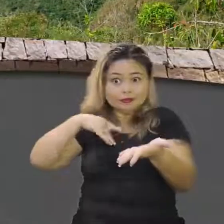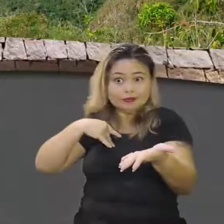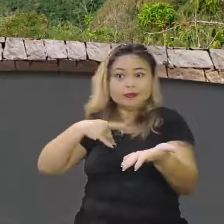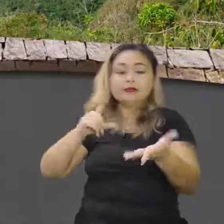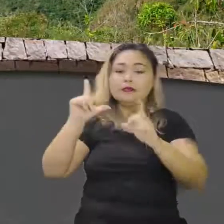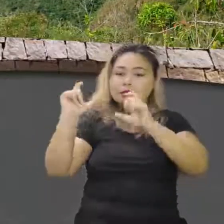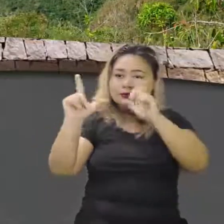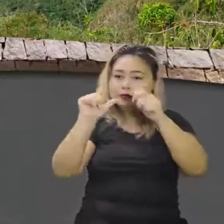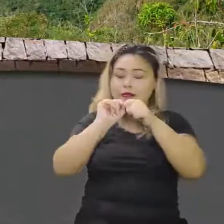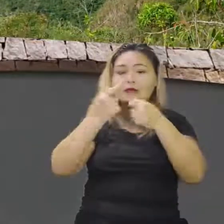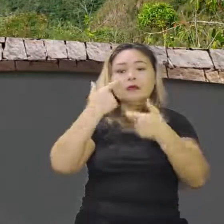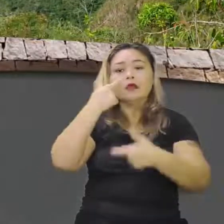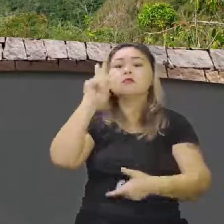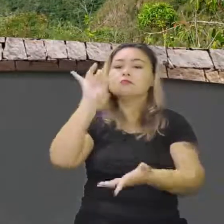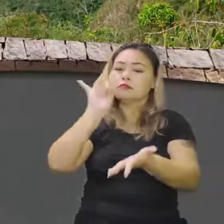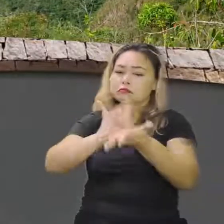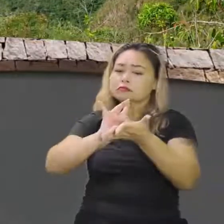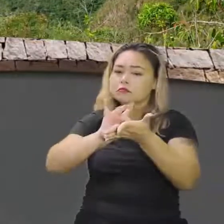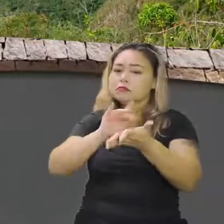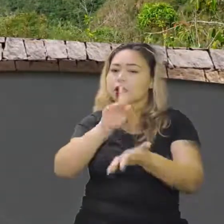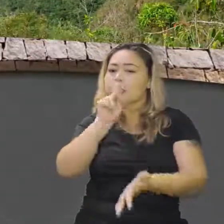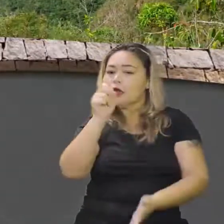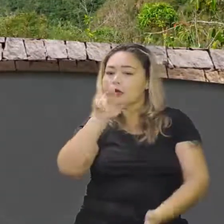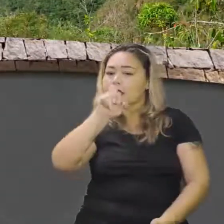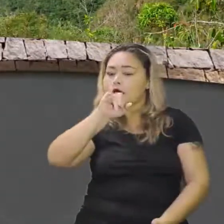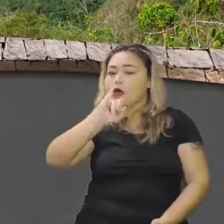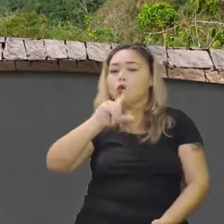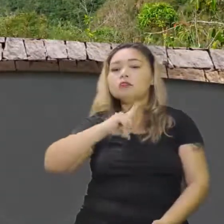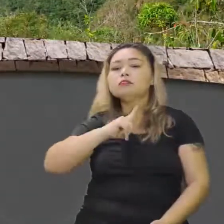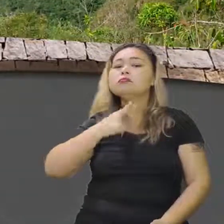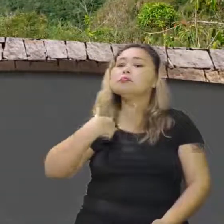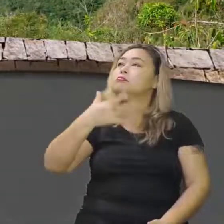enviam e vocês são verdadeiros heróis. Que o